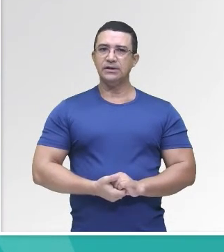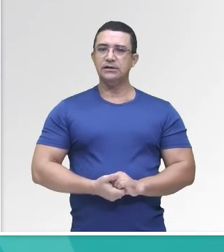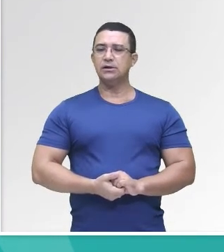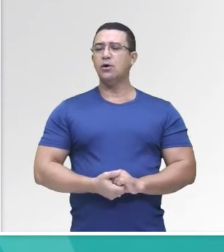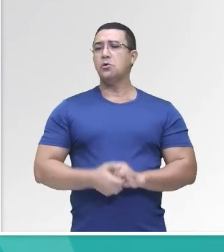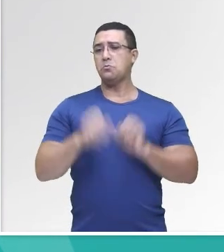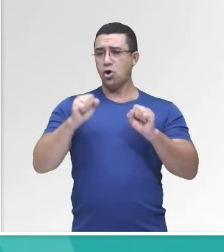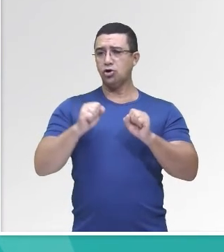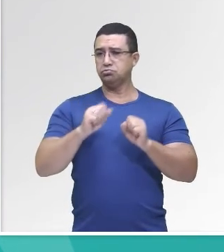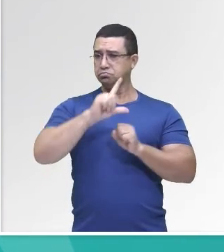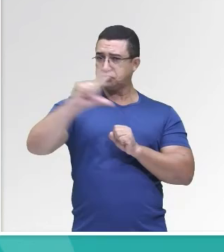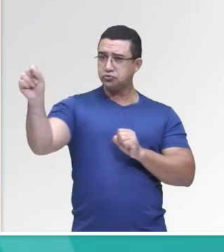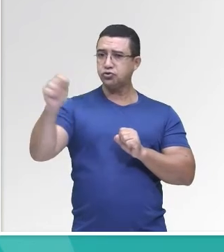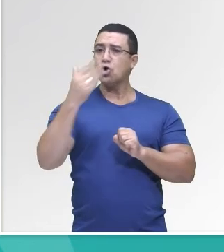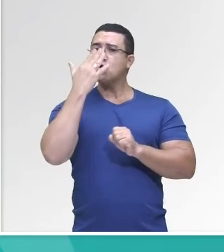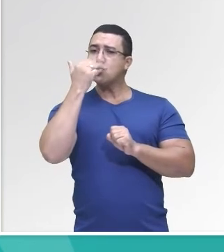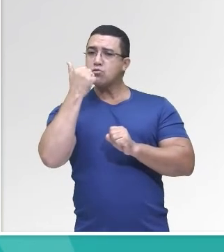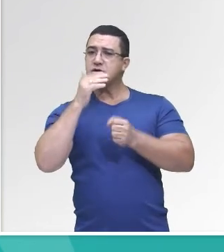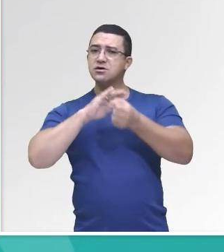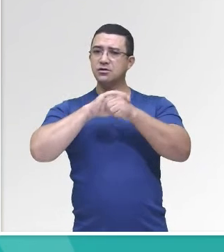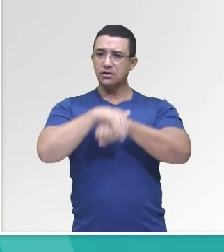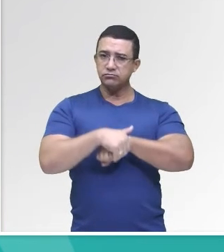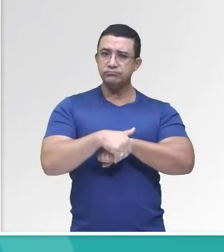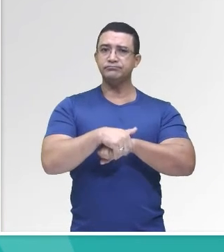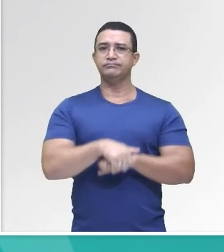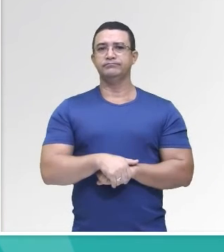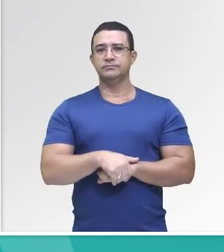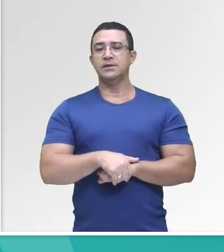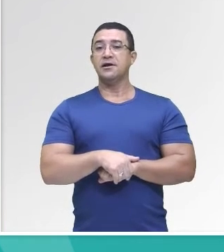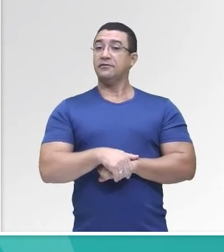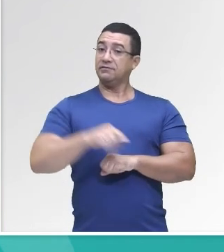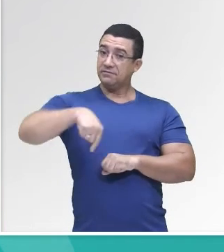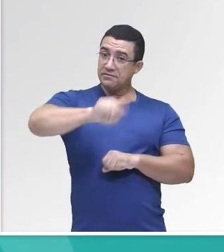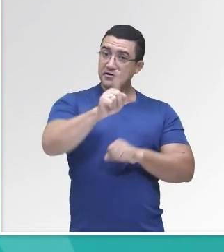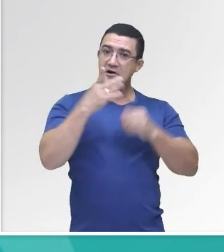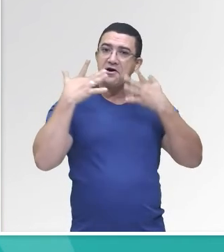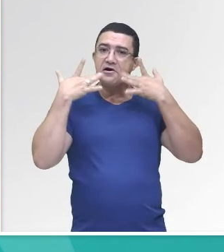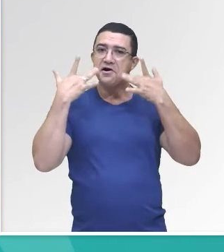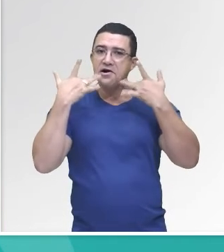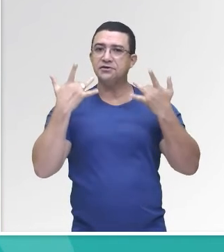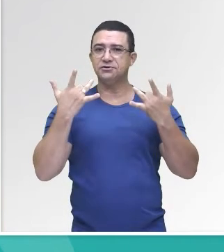a cenar, sair para jantar, ir ao teatro,